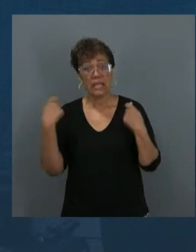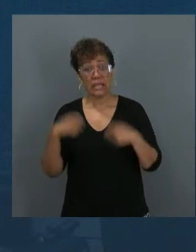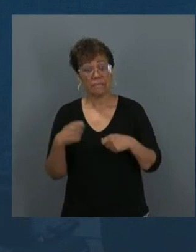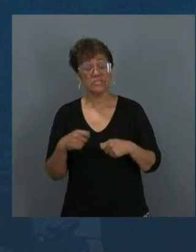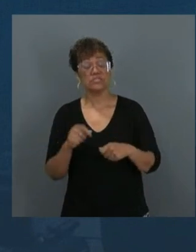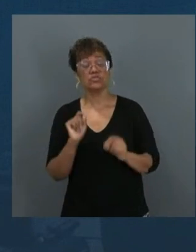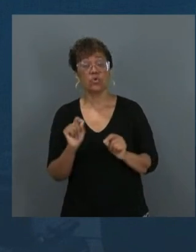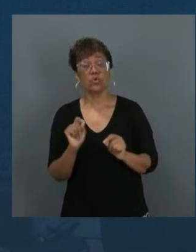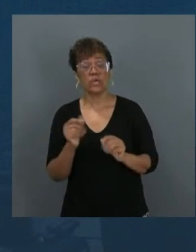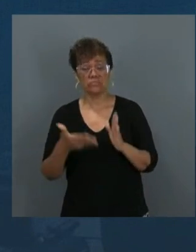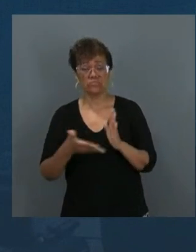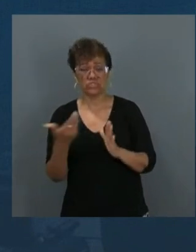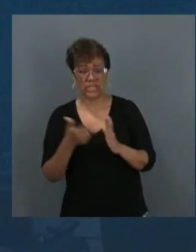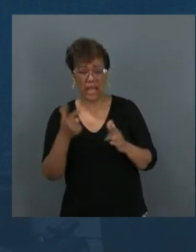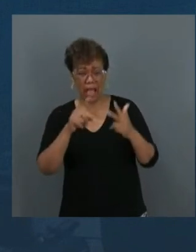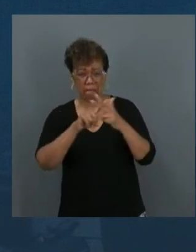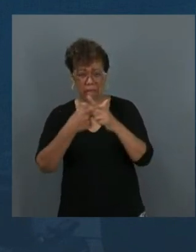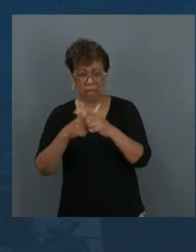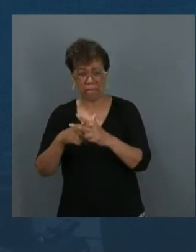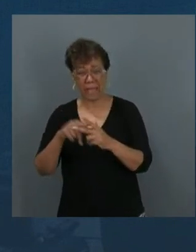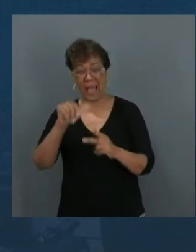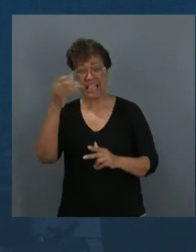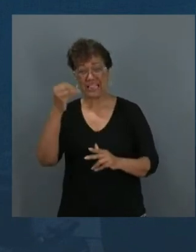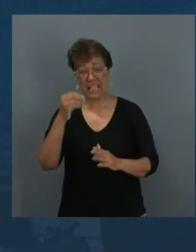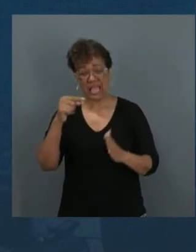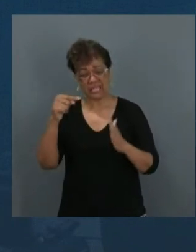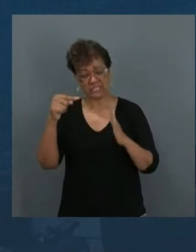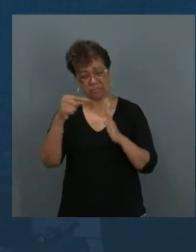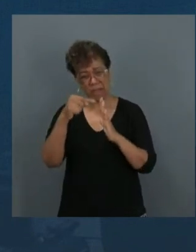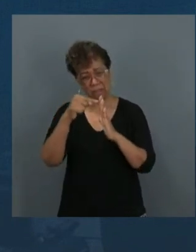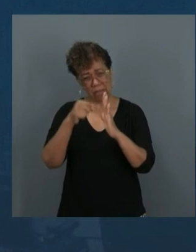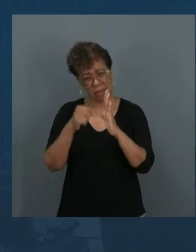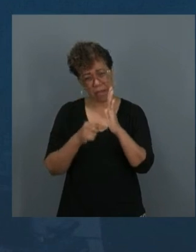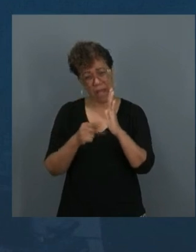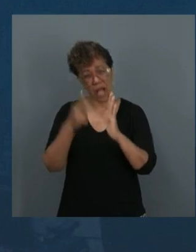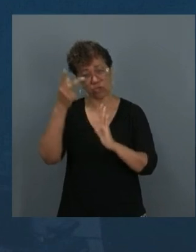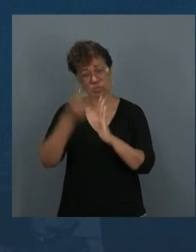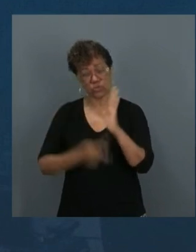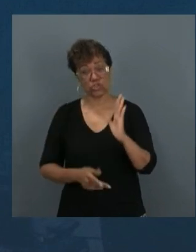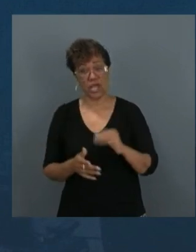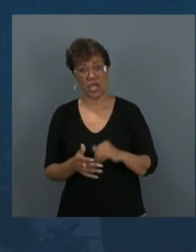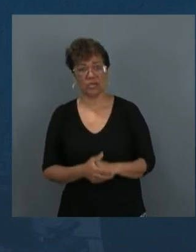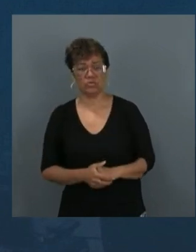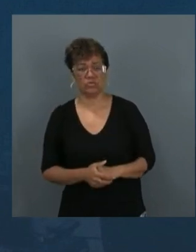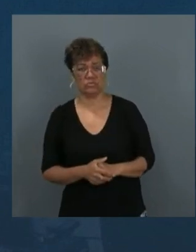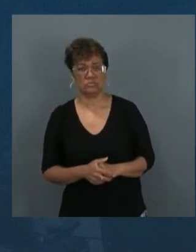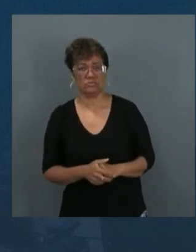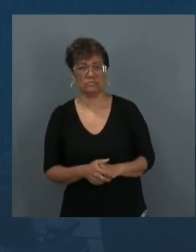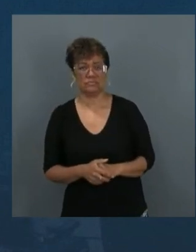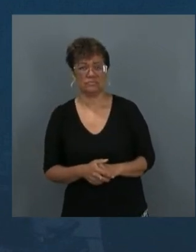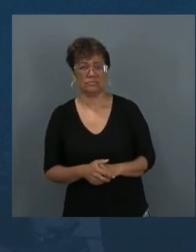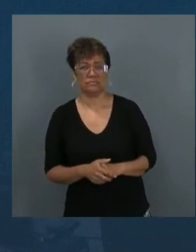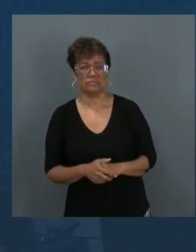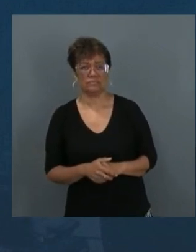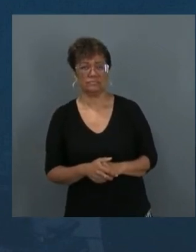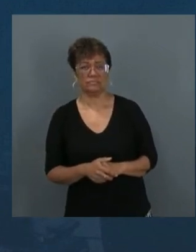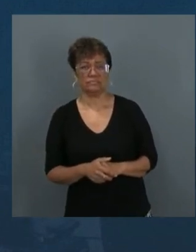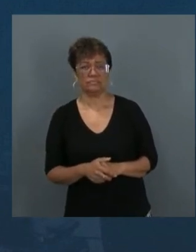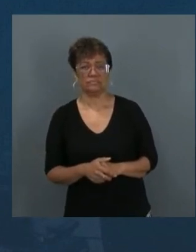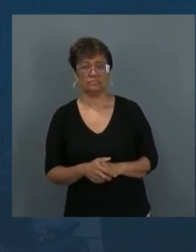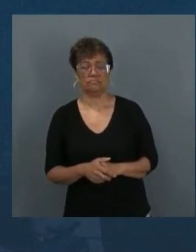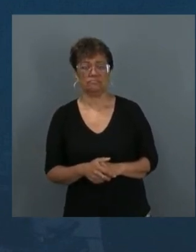suprimir, ajustar 10 pontos do projeto. Eram retrocessos imensos no PL original. E foi